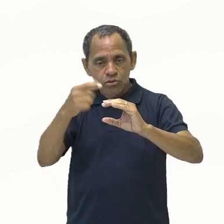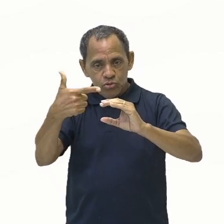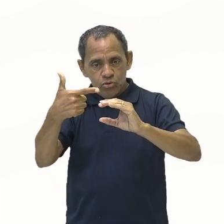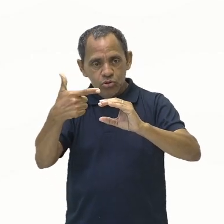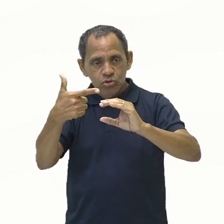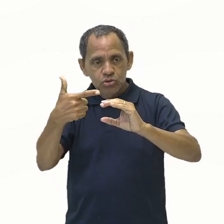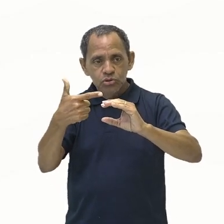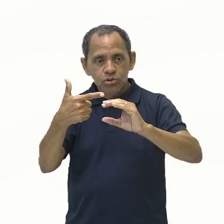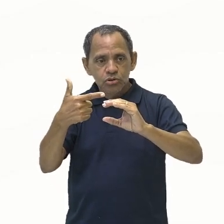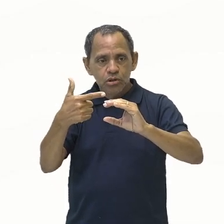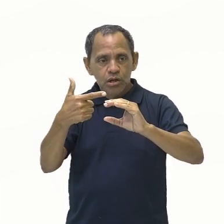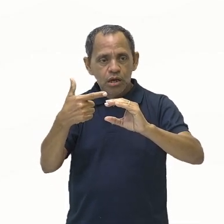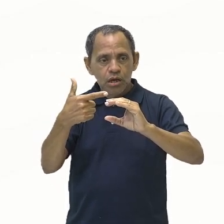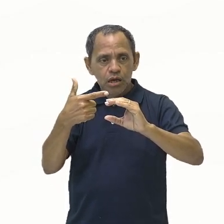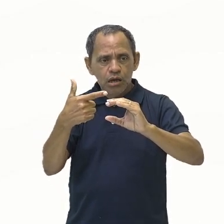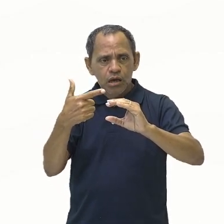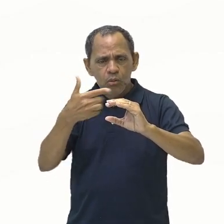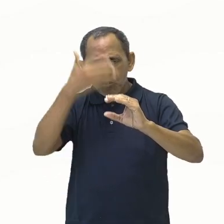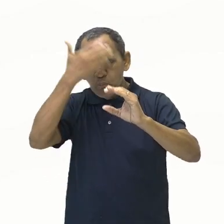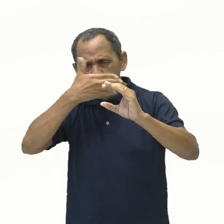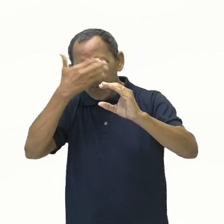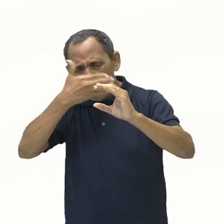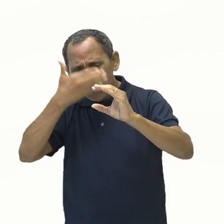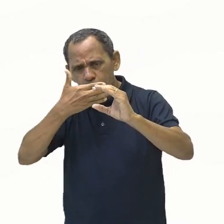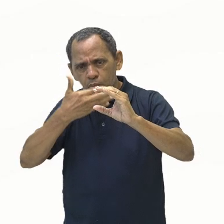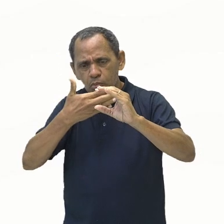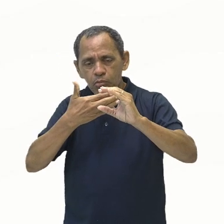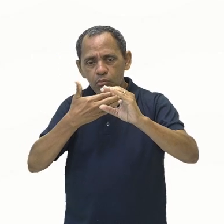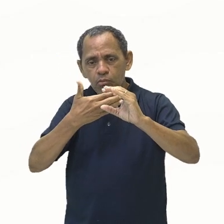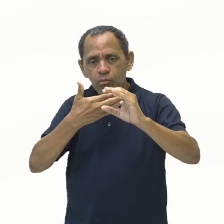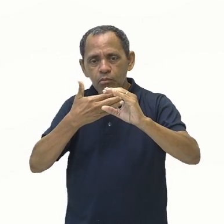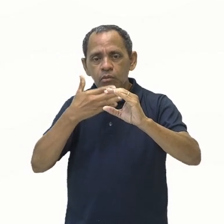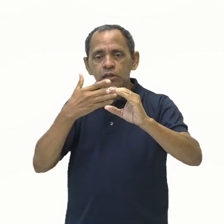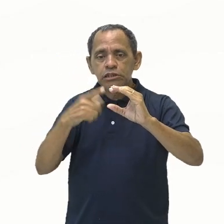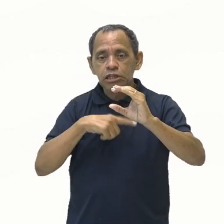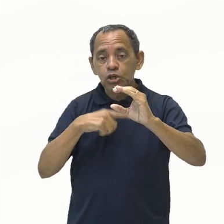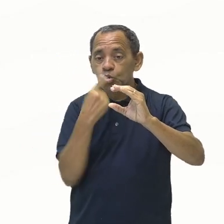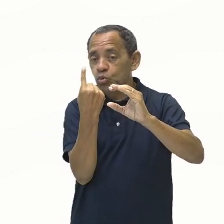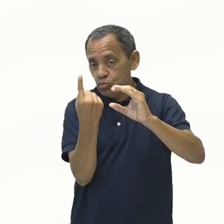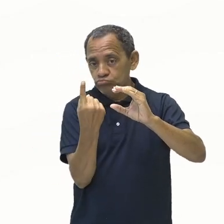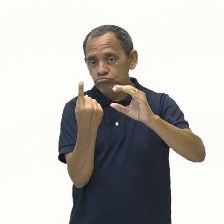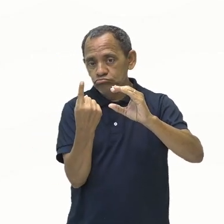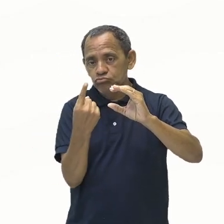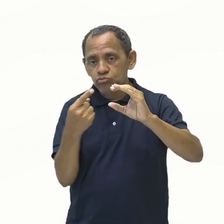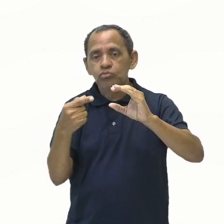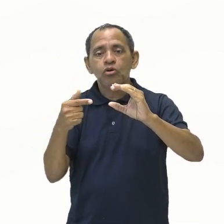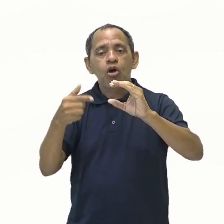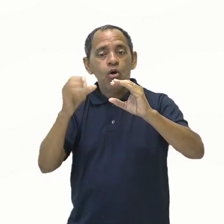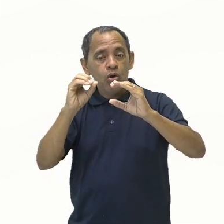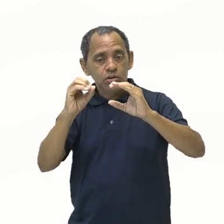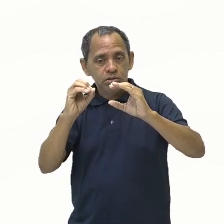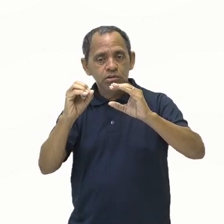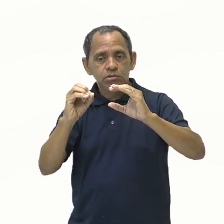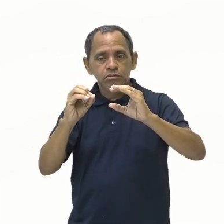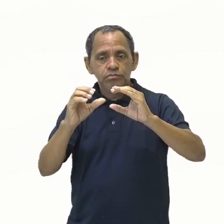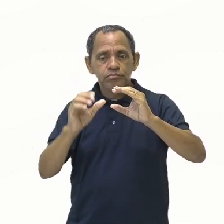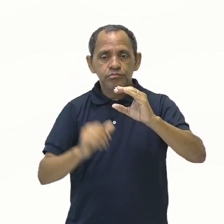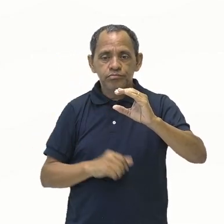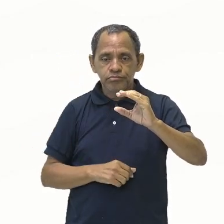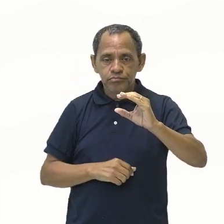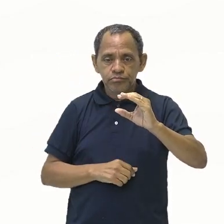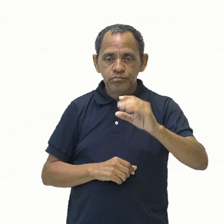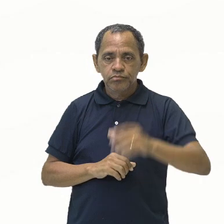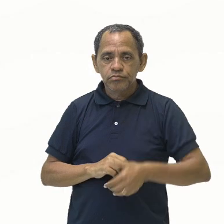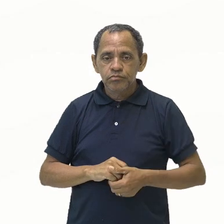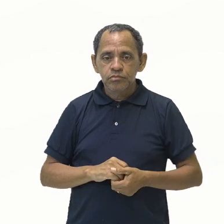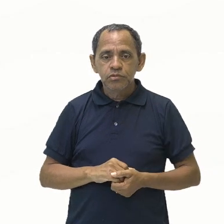aparecendo. Quando não aparece é 1. Então, aqui eu só tenho 1 oxigênio, tá? Então, é